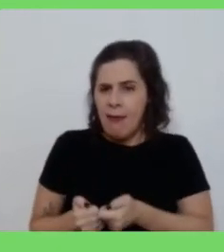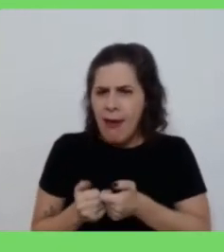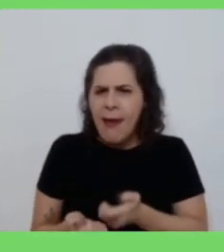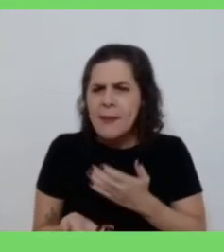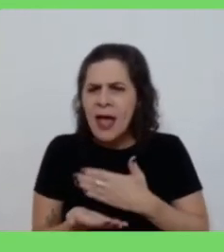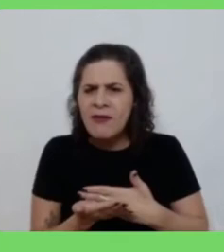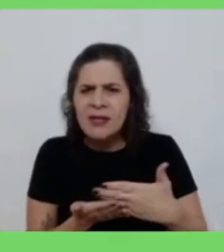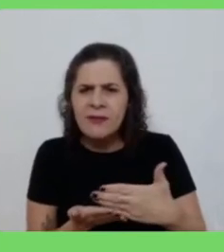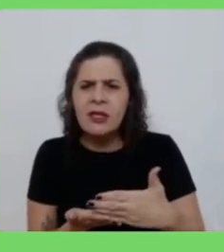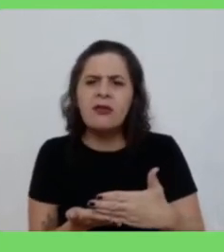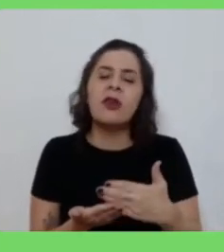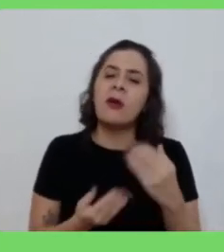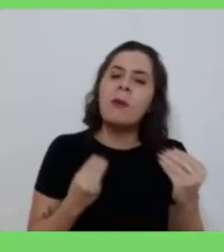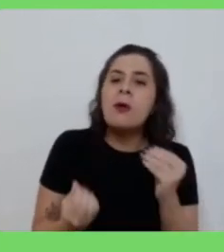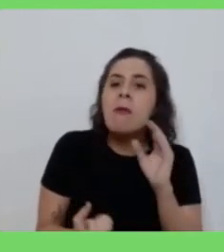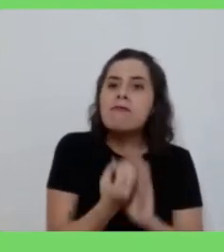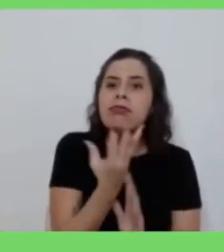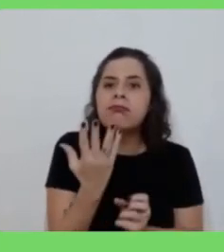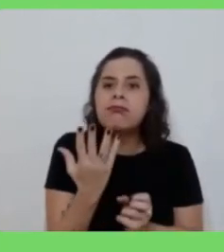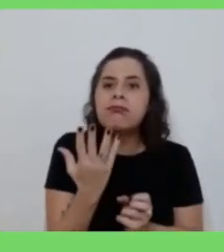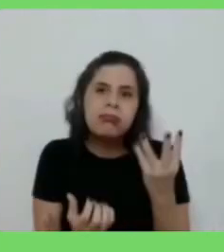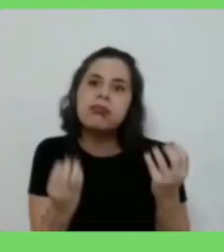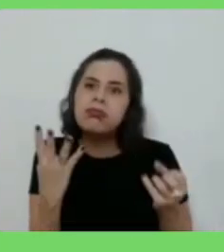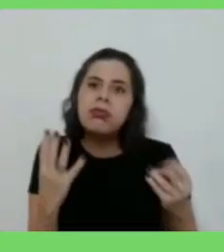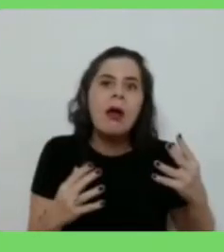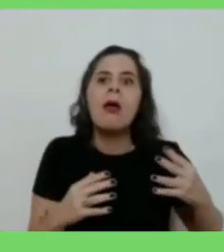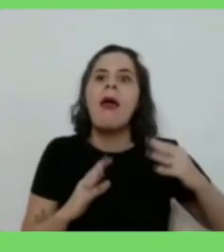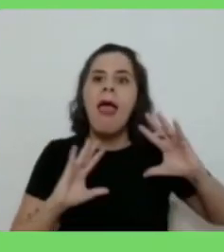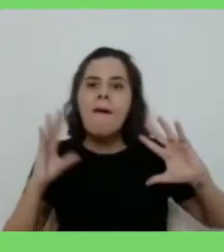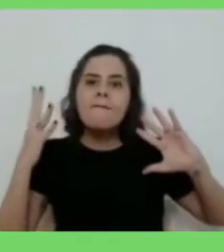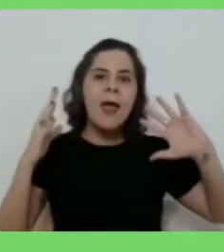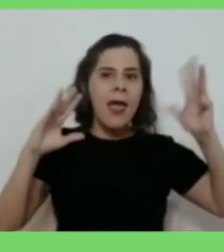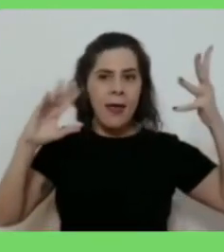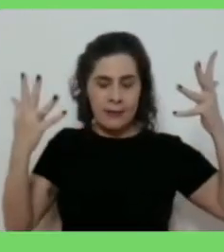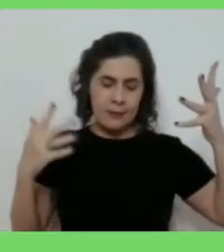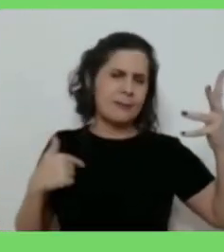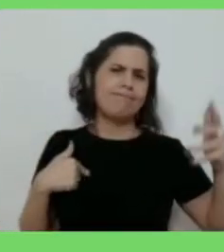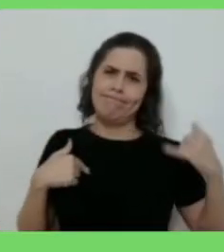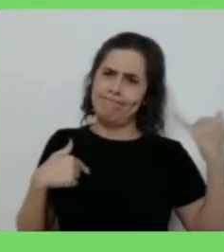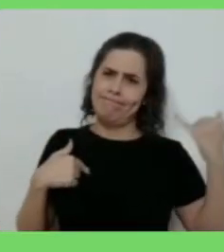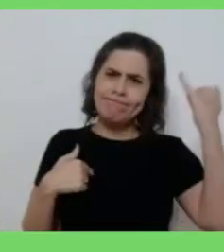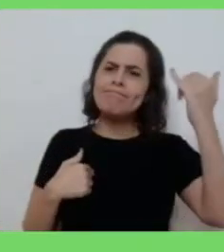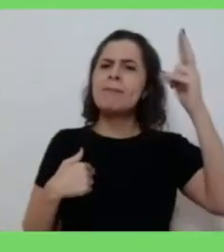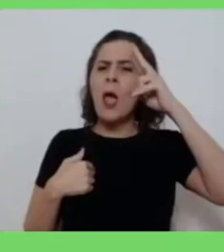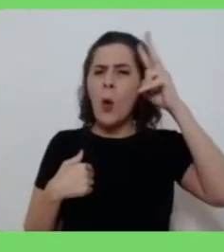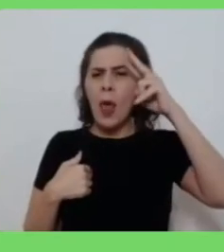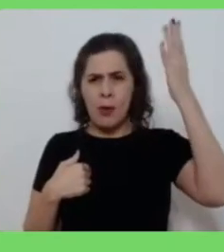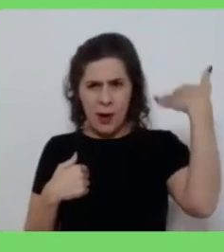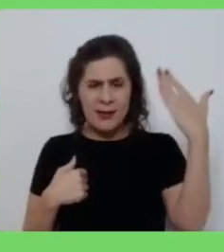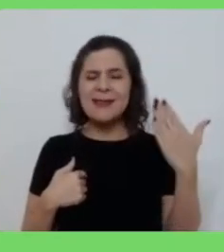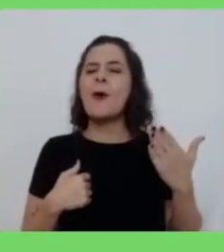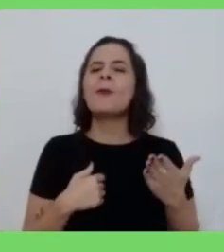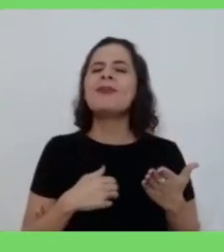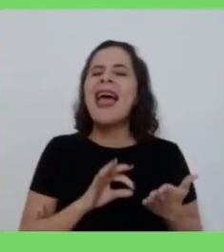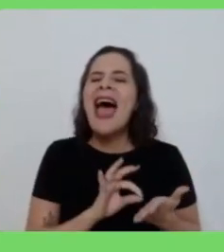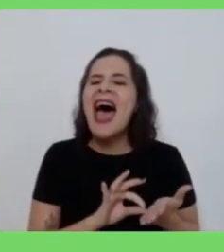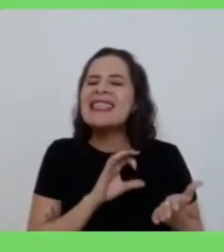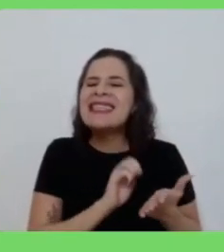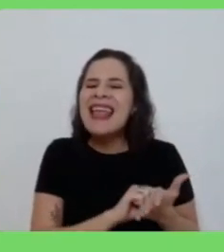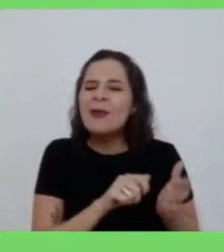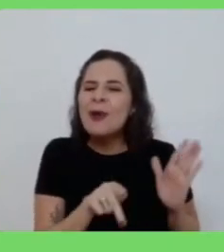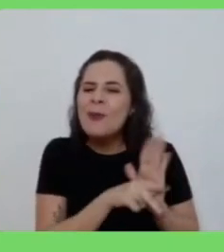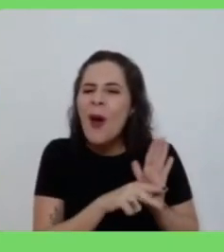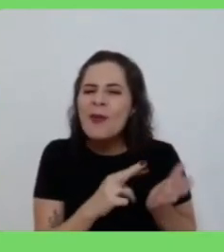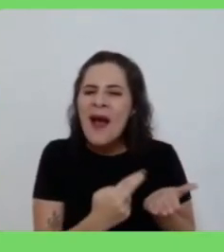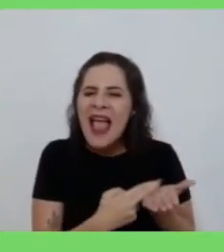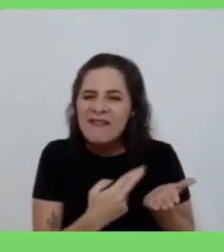eventos também que se tornam muito relevantes eu me lembro na época porque eu era assinante das revistas e tinha uma cobertura muito pesada a